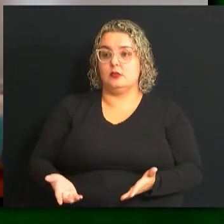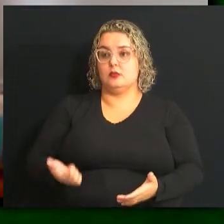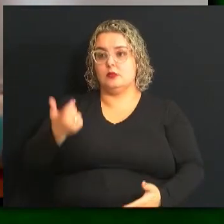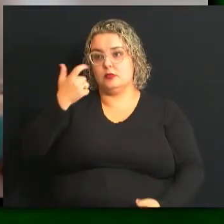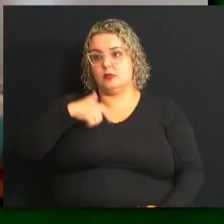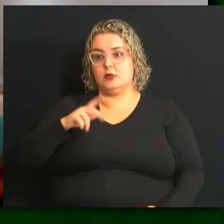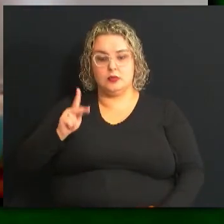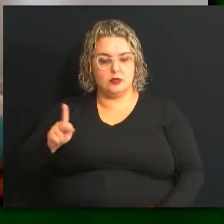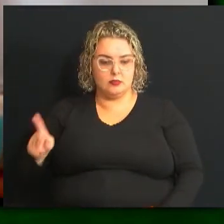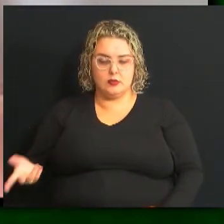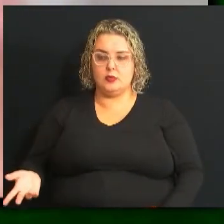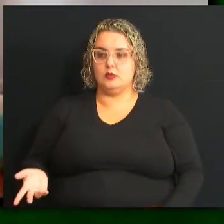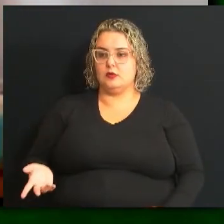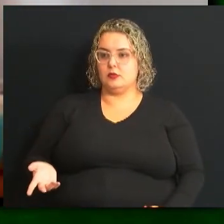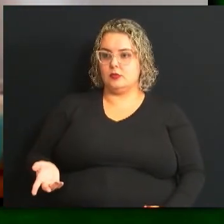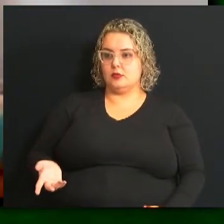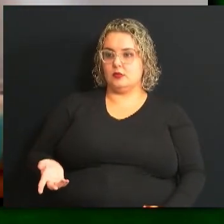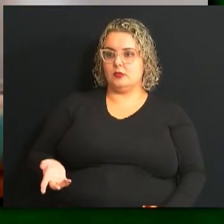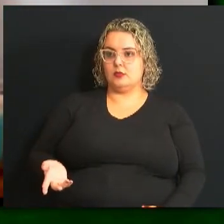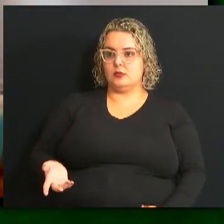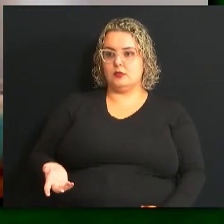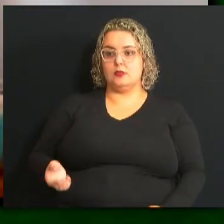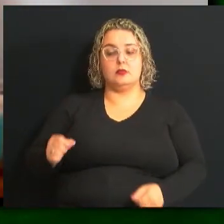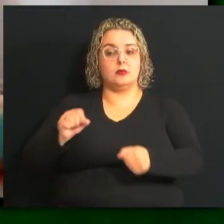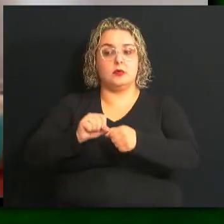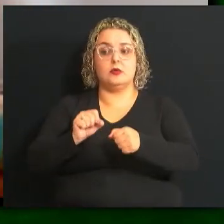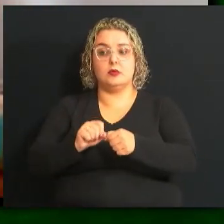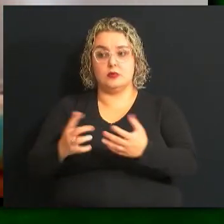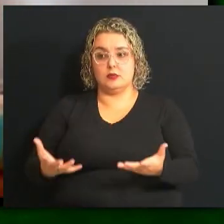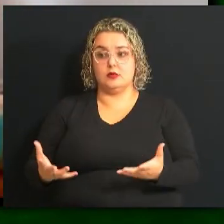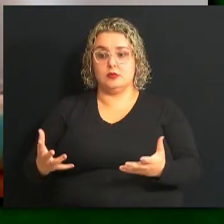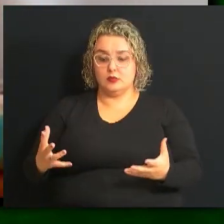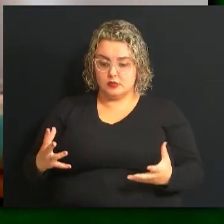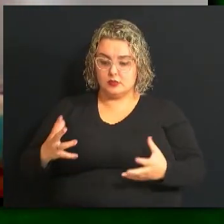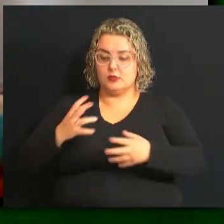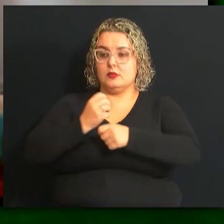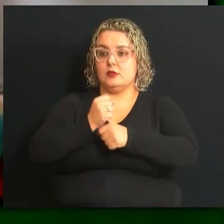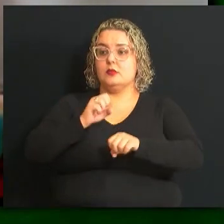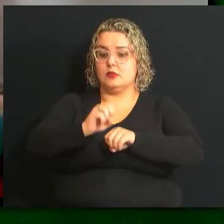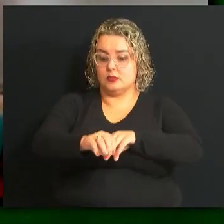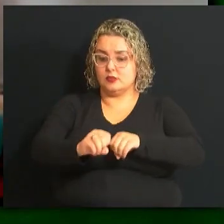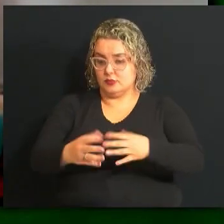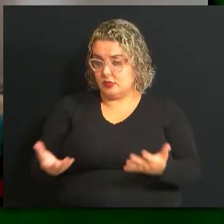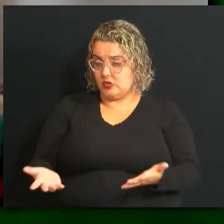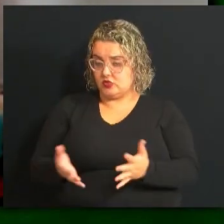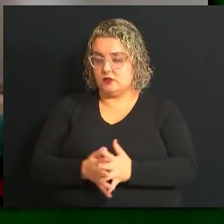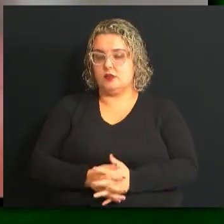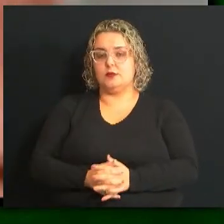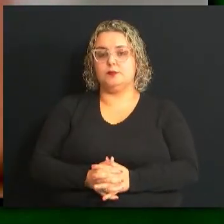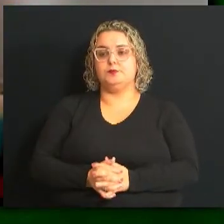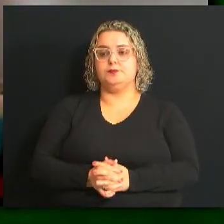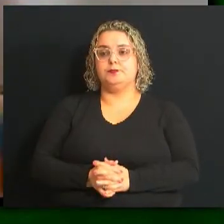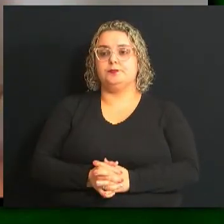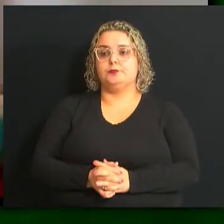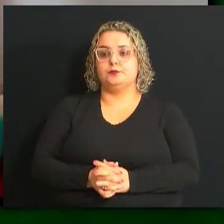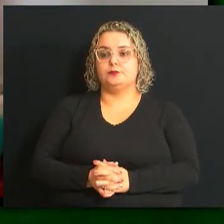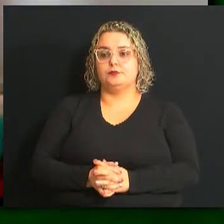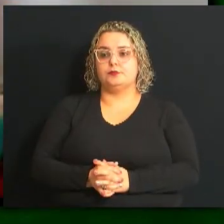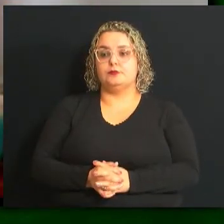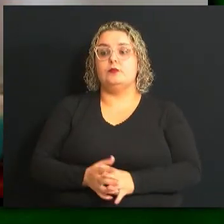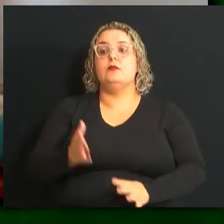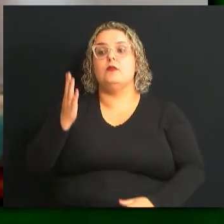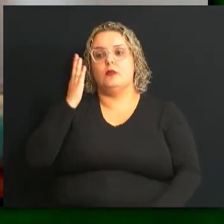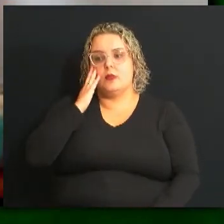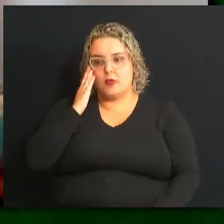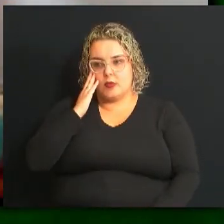professor. Vamos lá, fazer uma força-tarefa educativa, né? Mas assim, sabendo que a